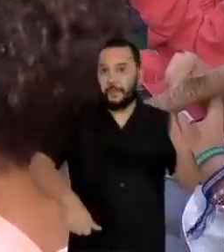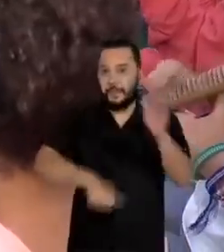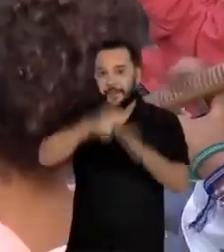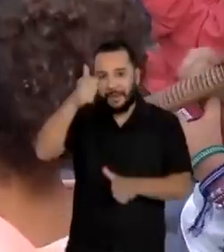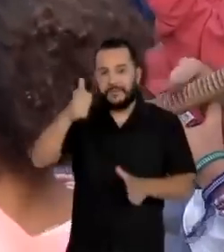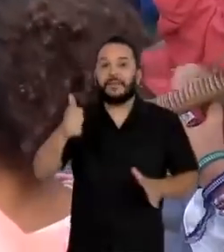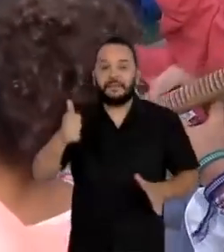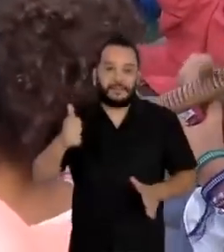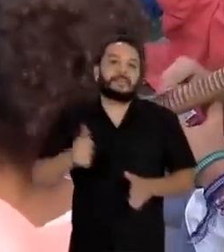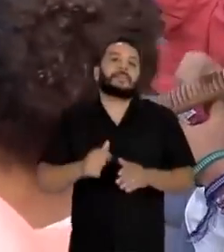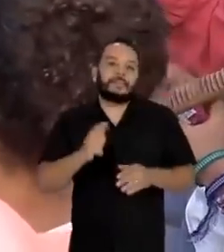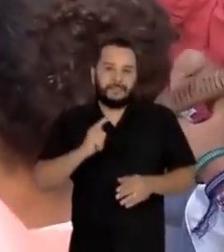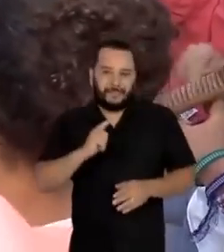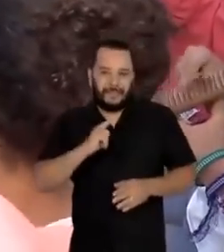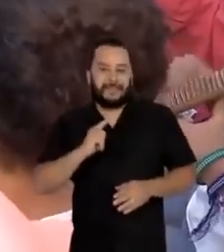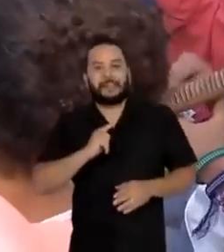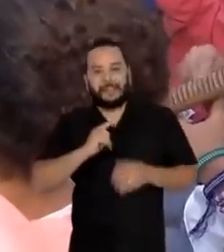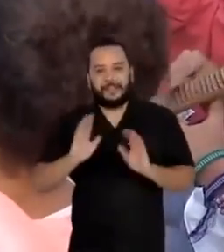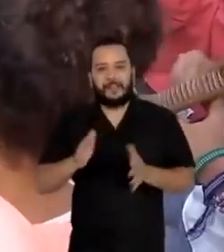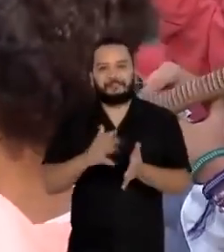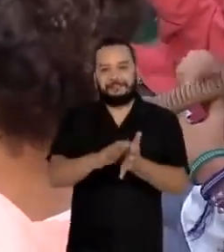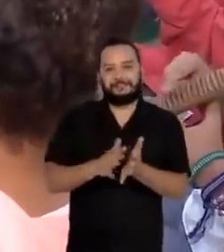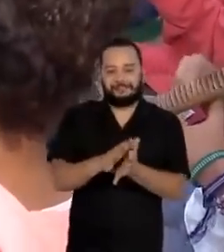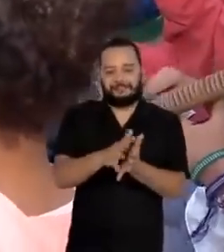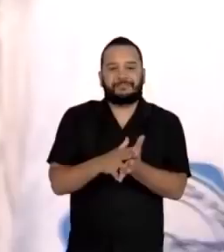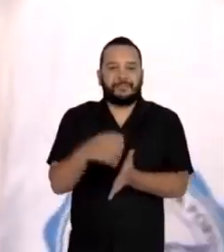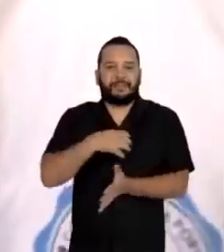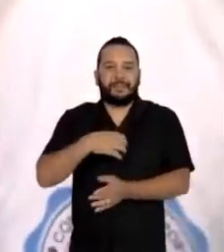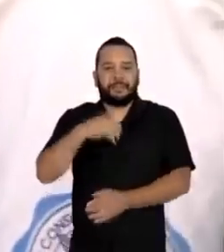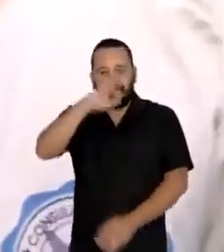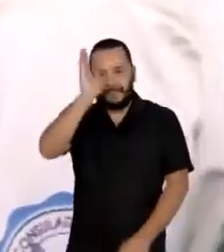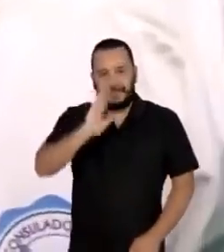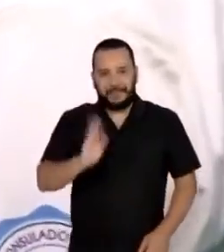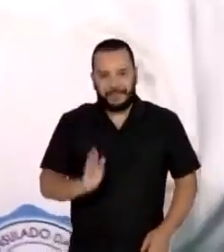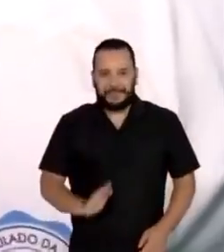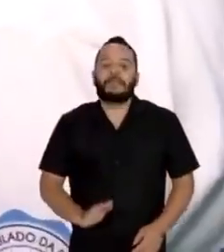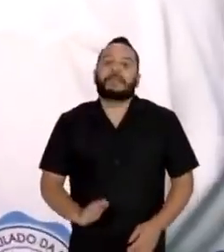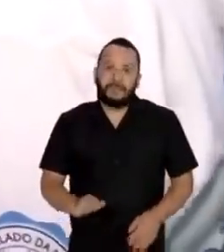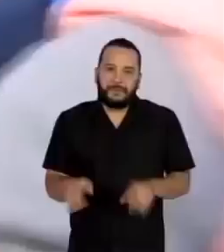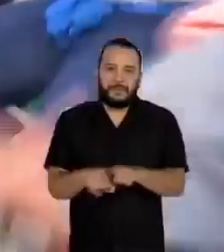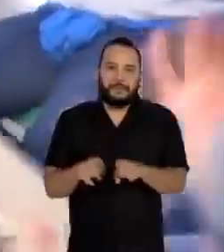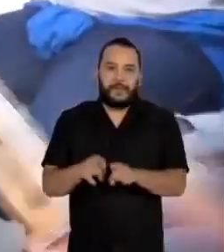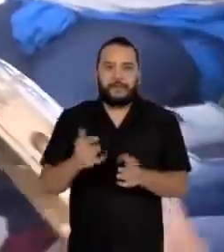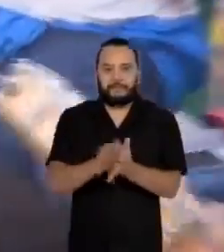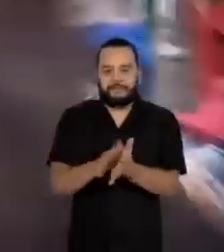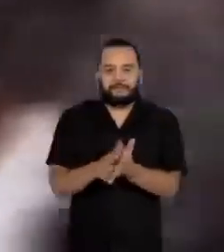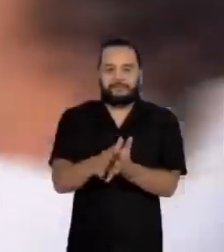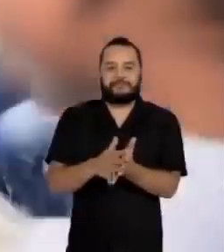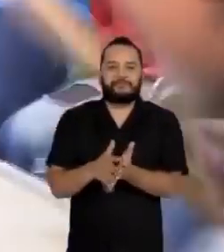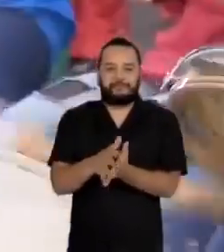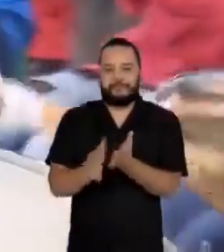vez. Para receber os estrangeiros, tem ritmo brasileiro, esquentando os tamborins.